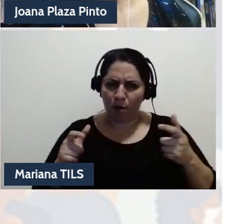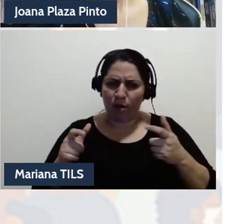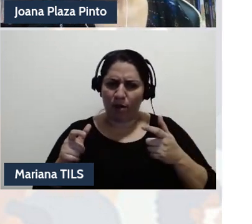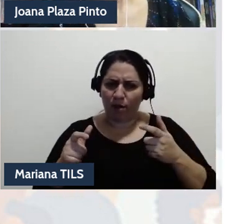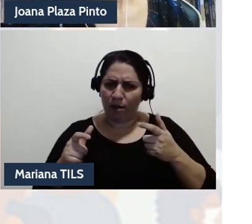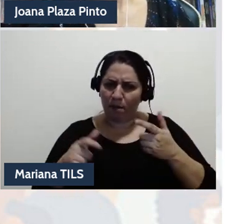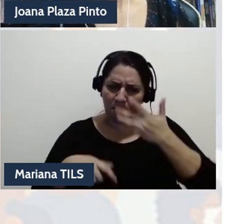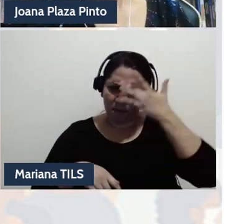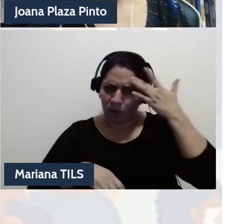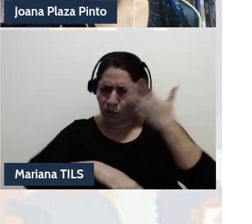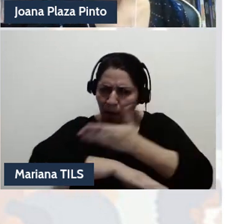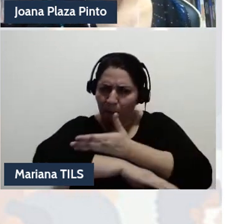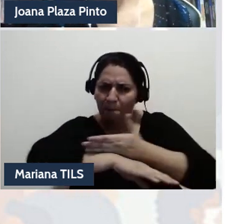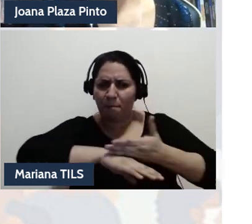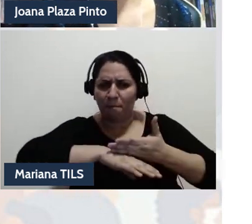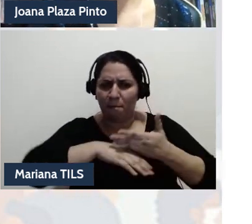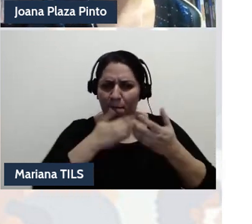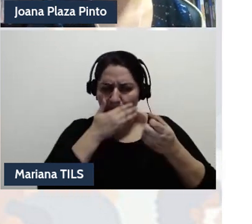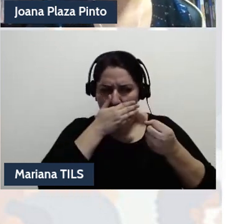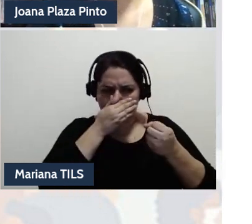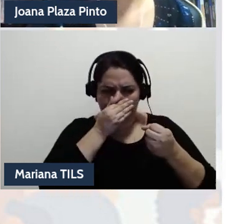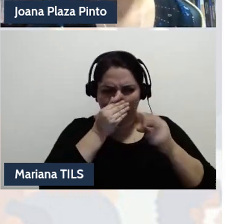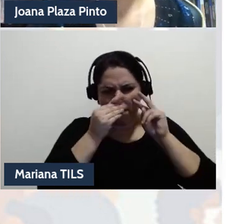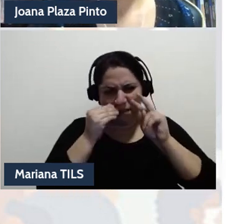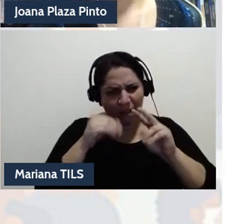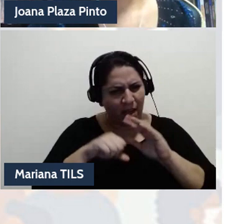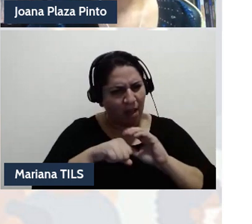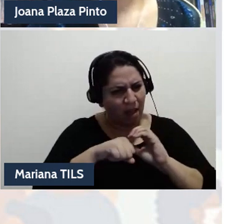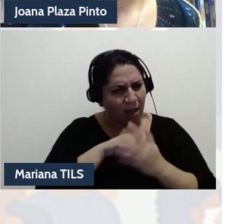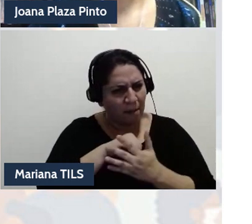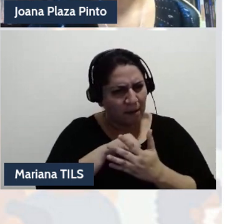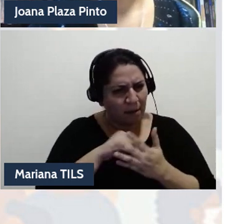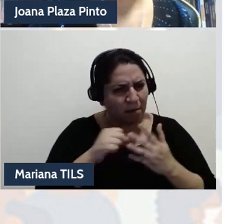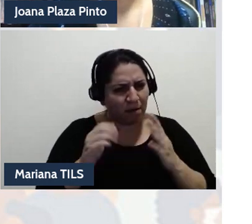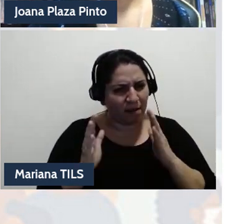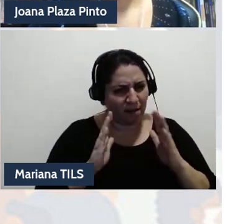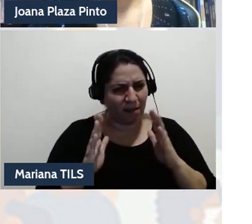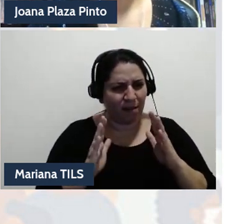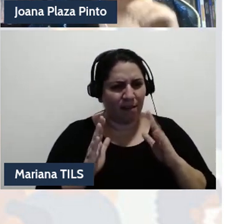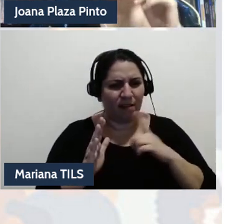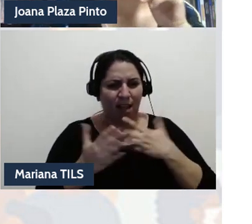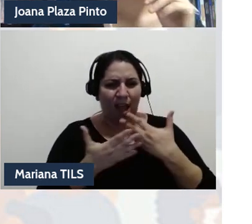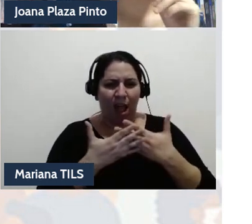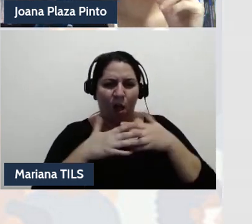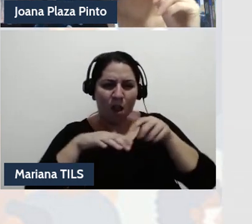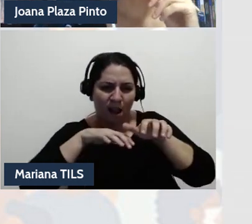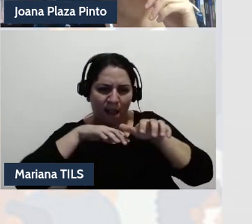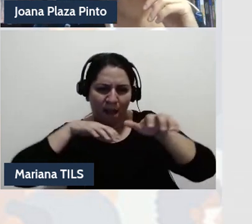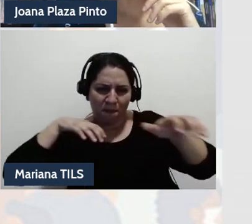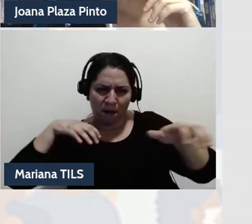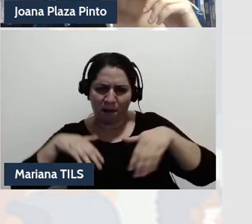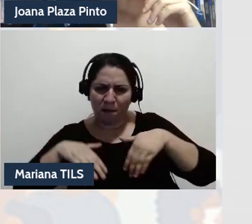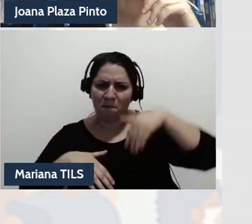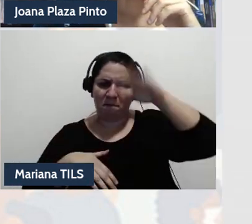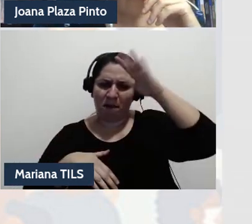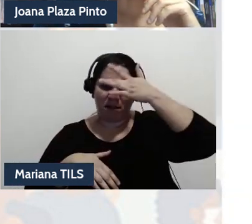o ensino remoto, tem mais brancos do que negros. Por que será, né?